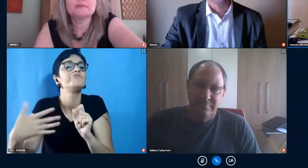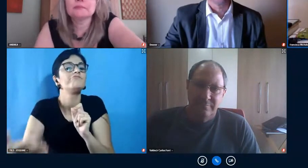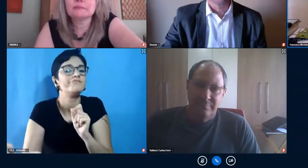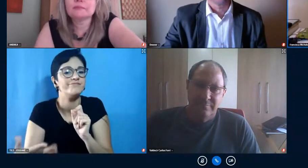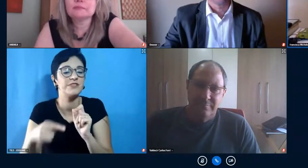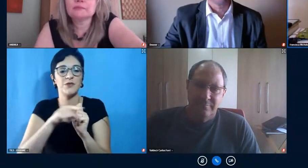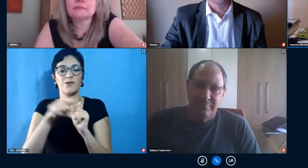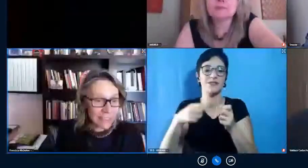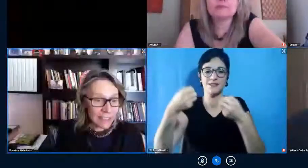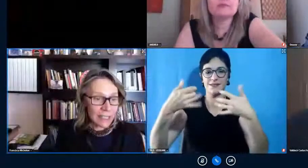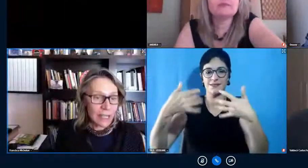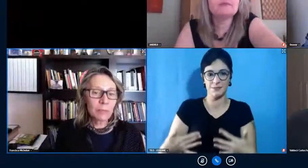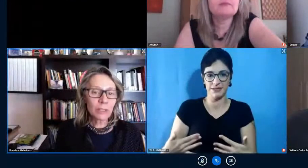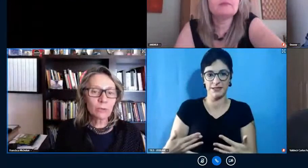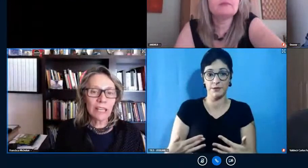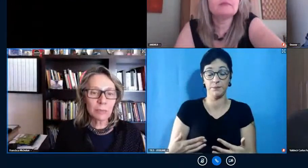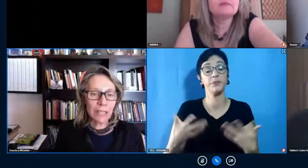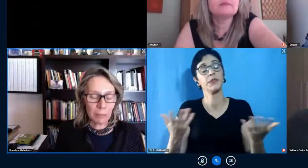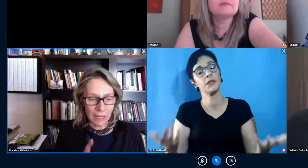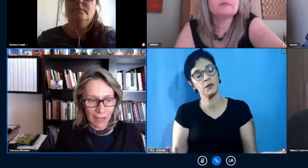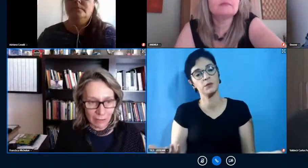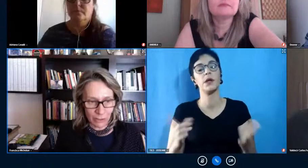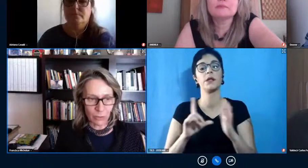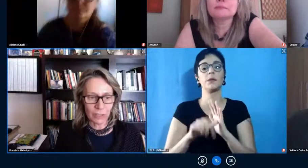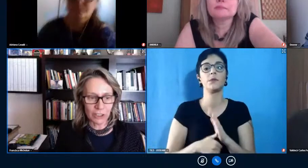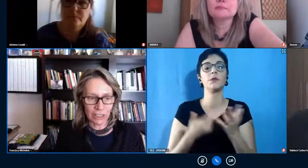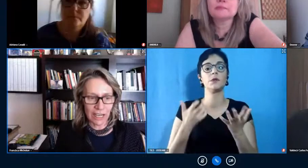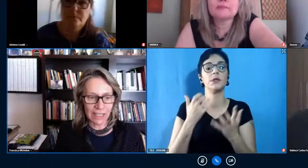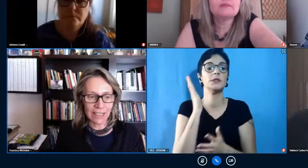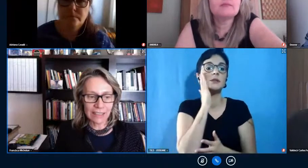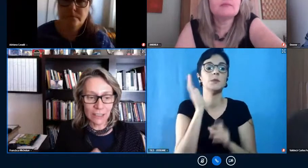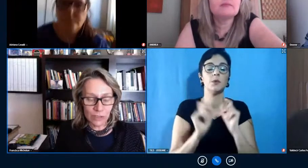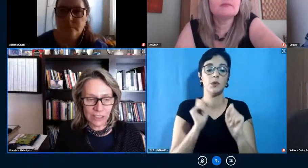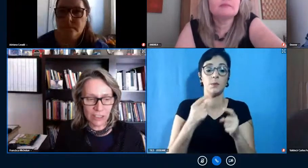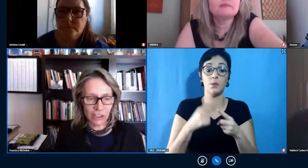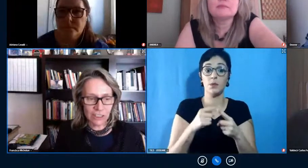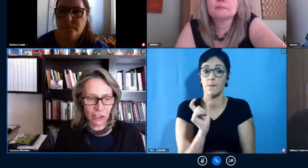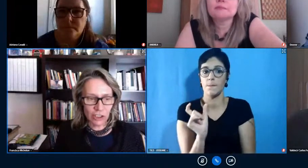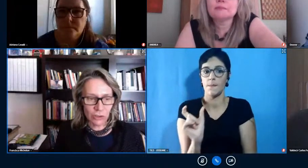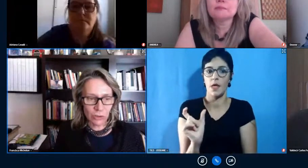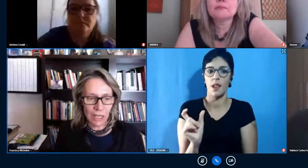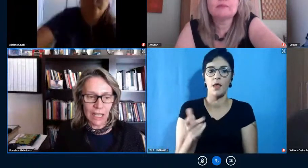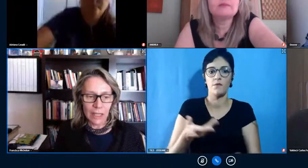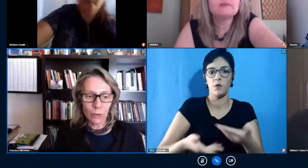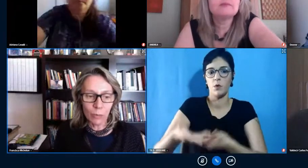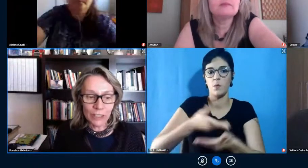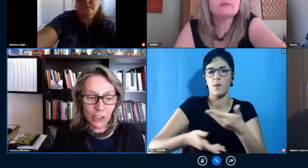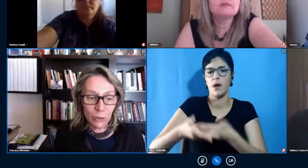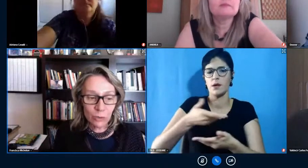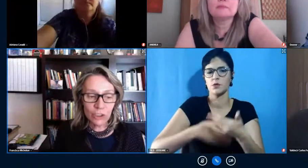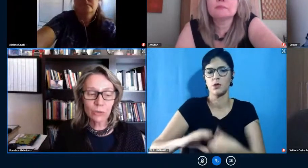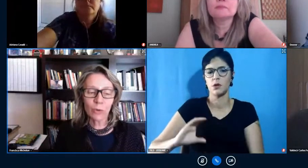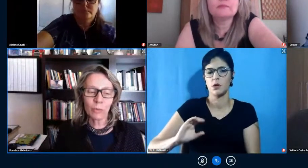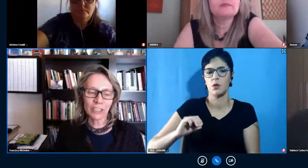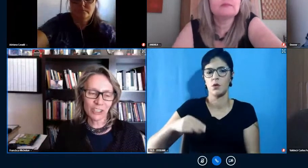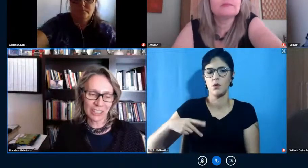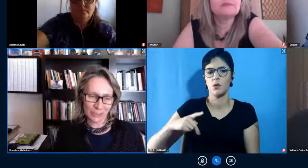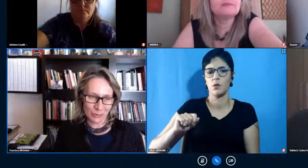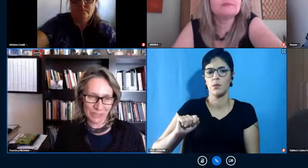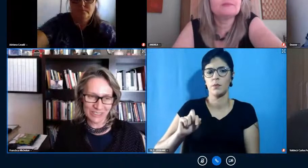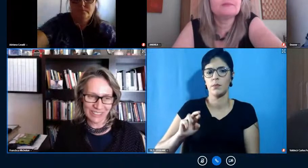essa comunidade. E aí, perguntar, porque a palavra compartilhar, ela tem o seguinte sentido: eu compartilho contigo,